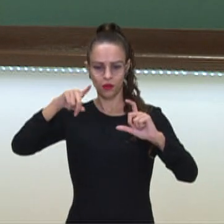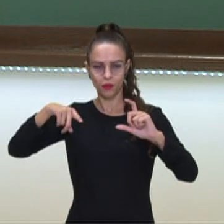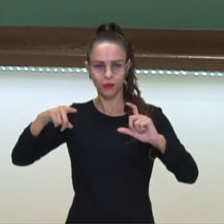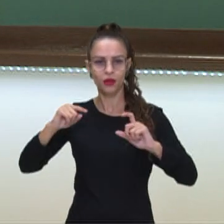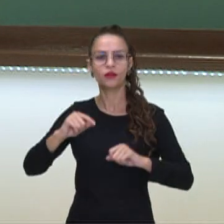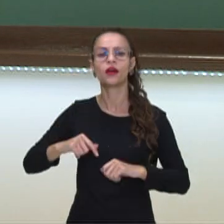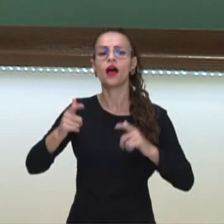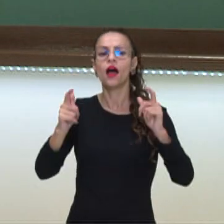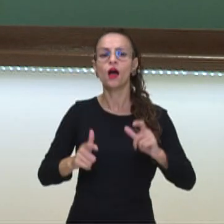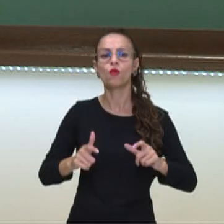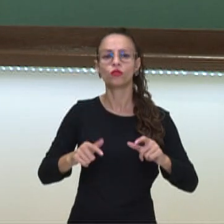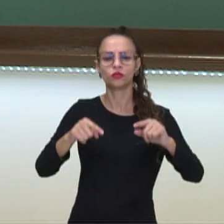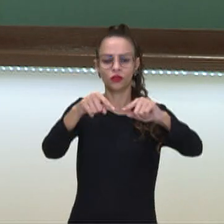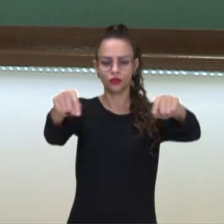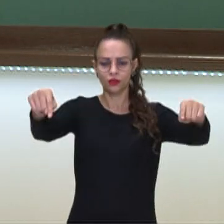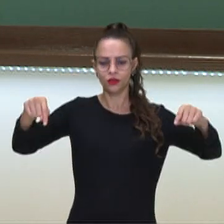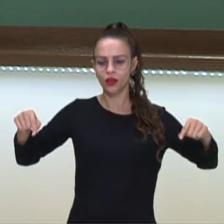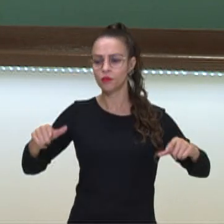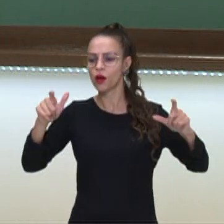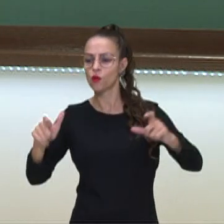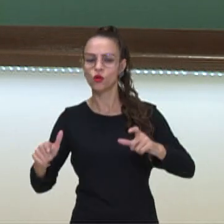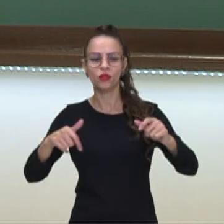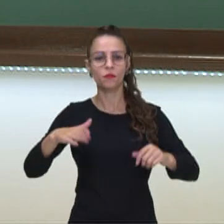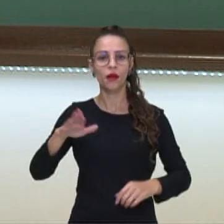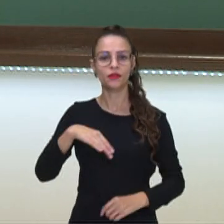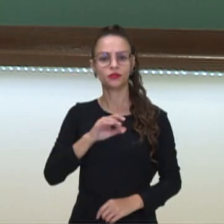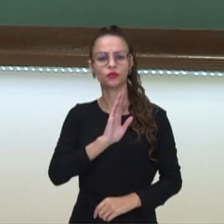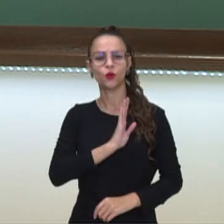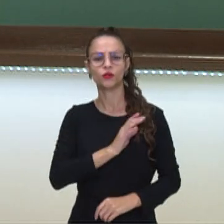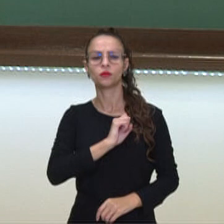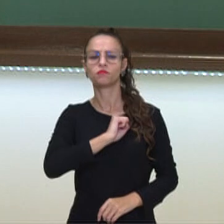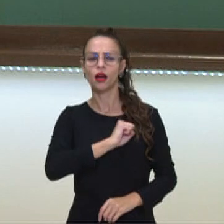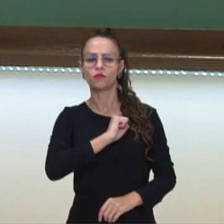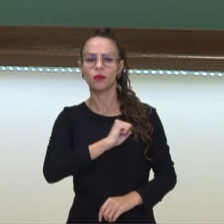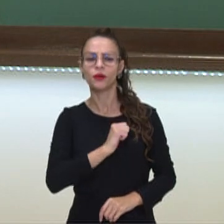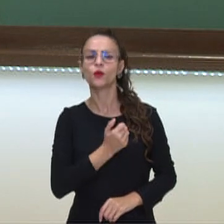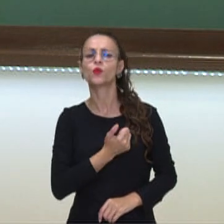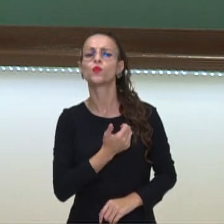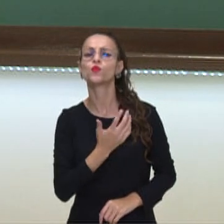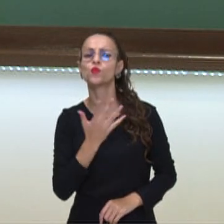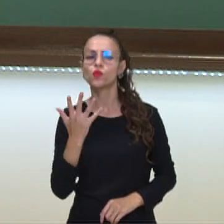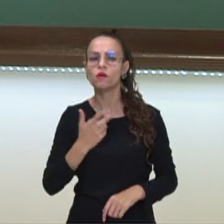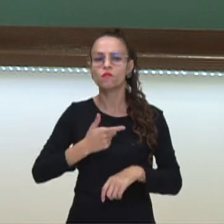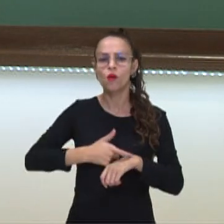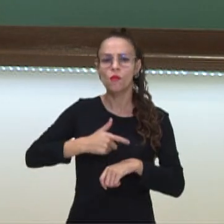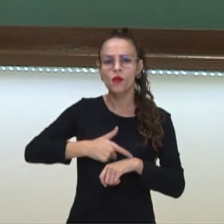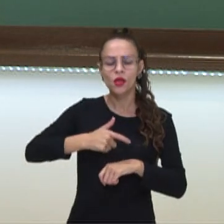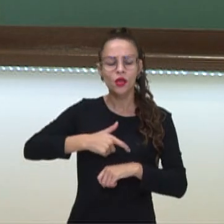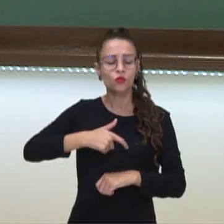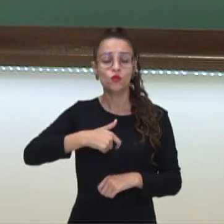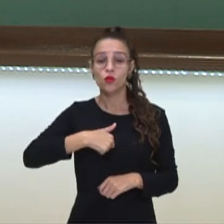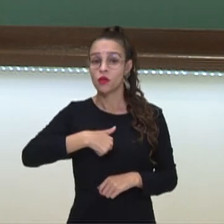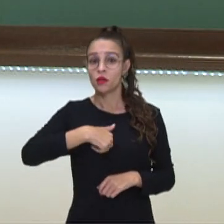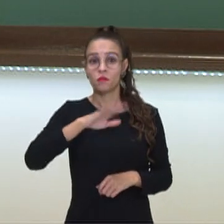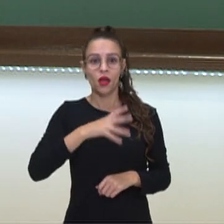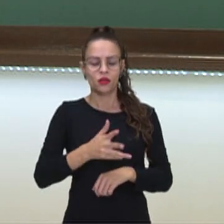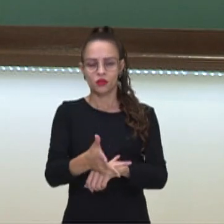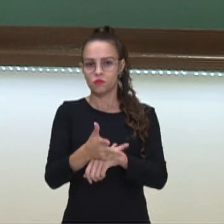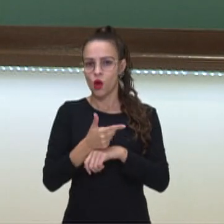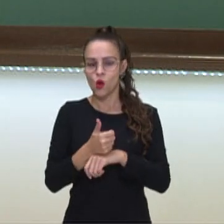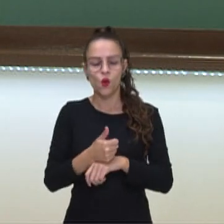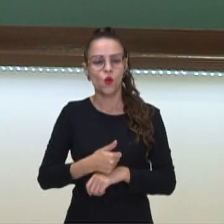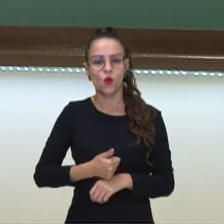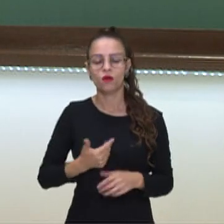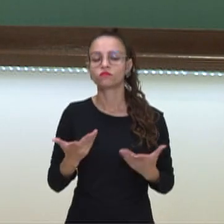mais permaneceu, qual foi o batimento cardíaco dele no momento de maior velocidade